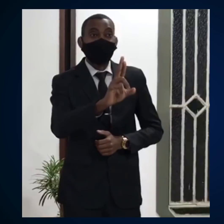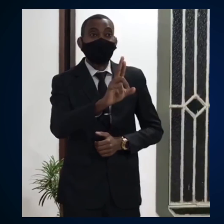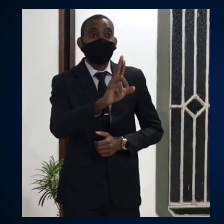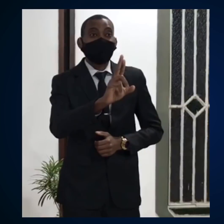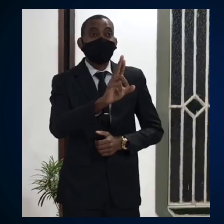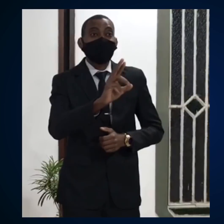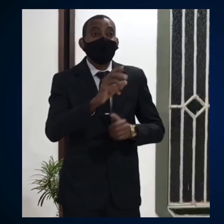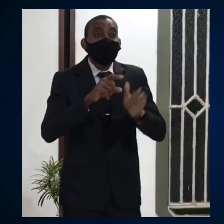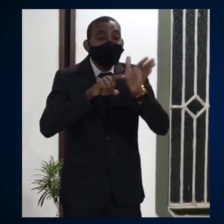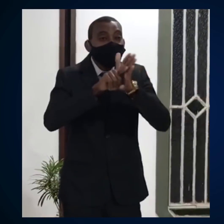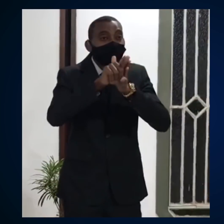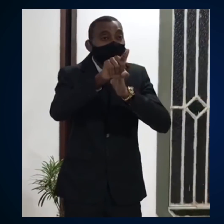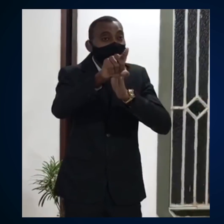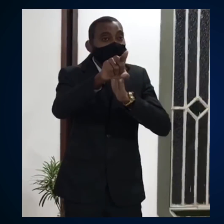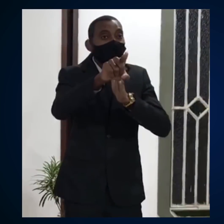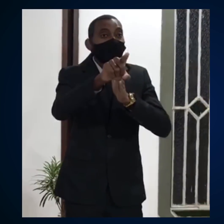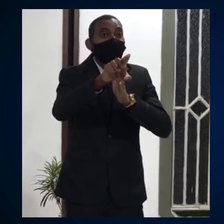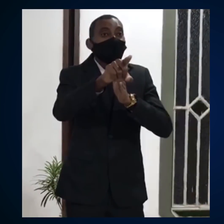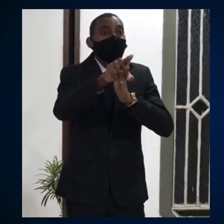a pergunta